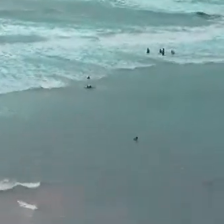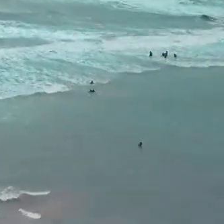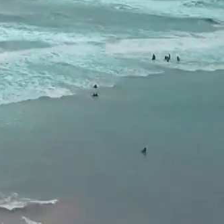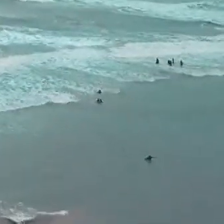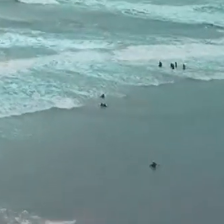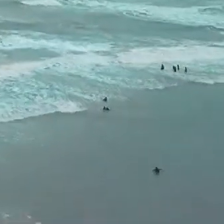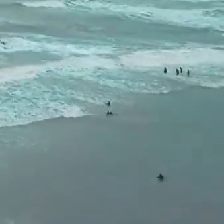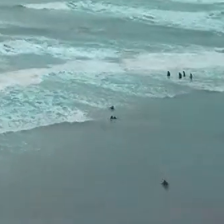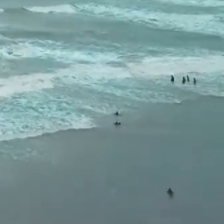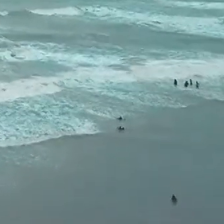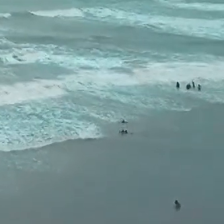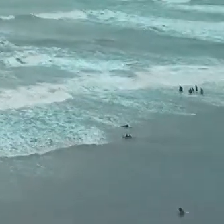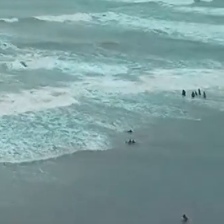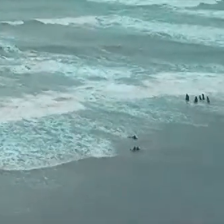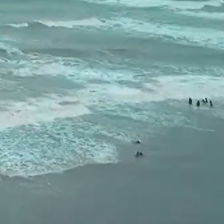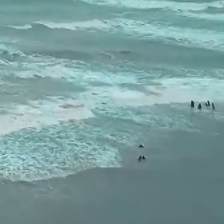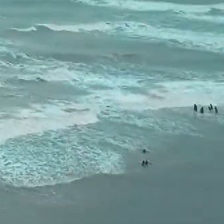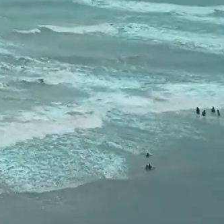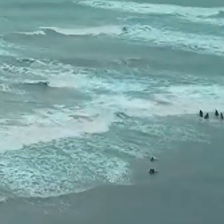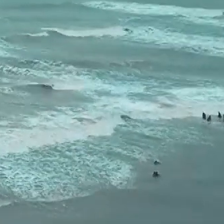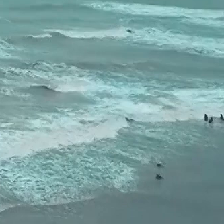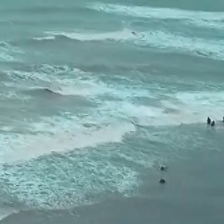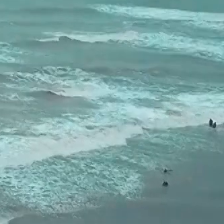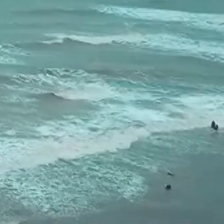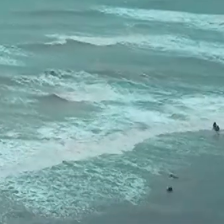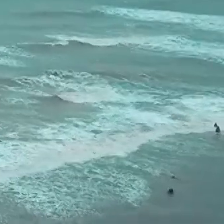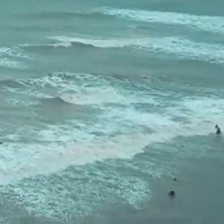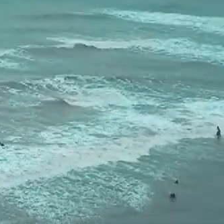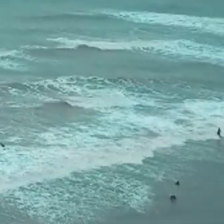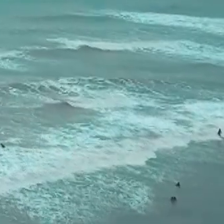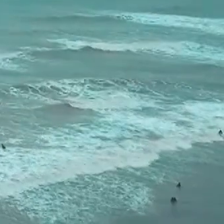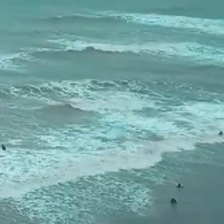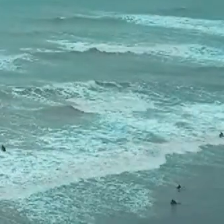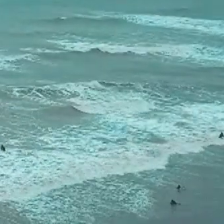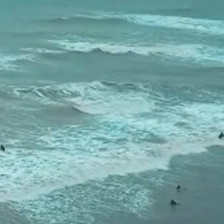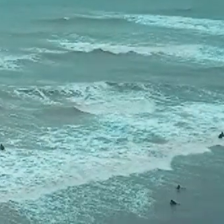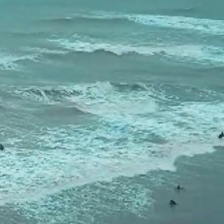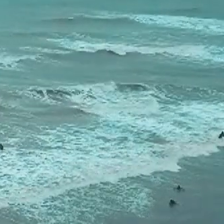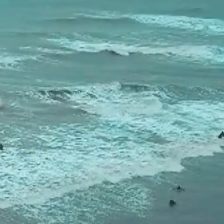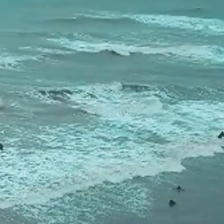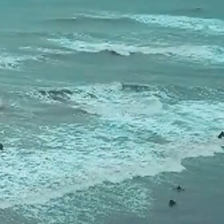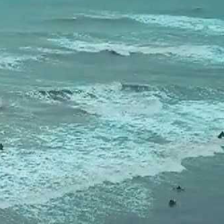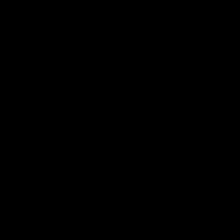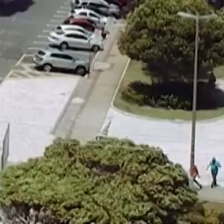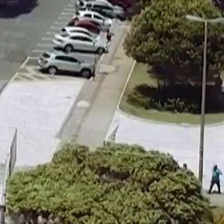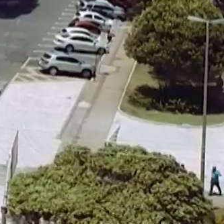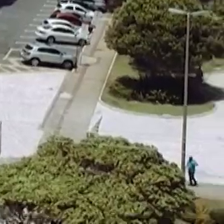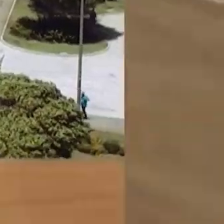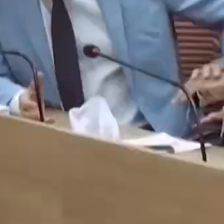porque acreditamos no nosso futuro. Assembleia Legislativa de Sergipe.